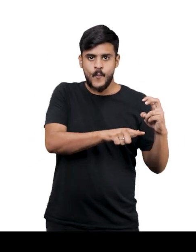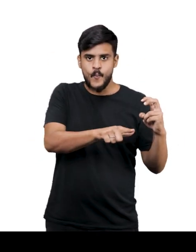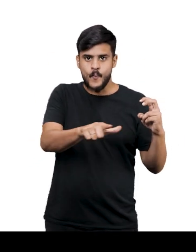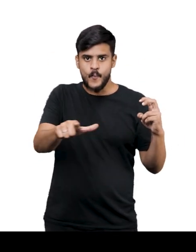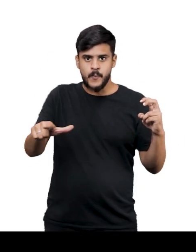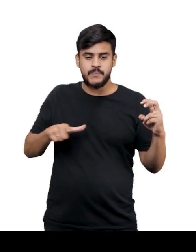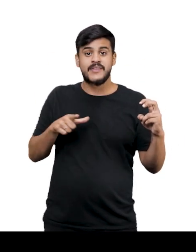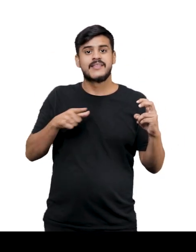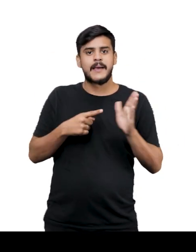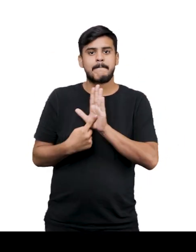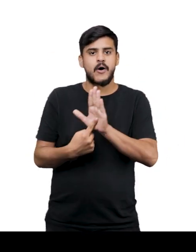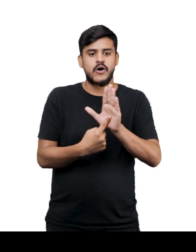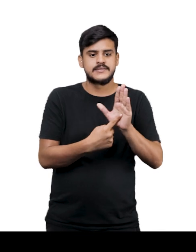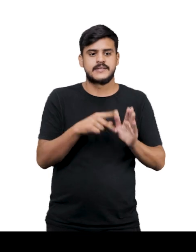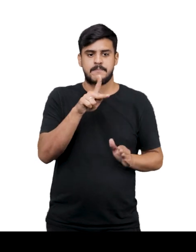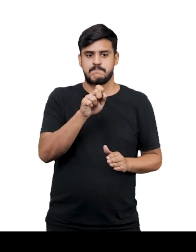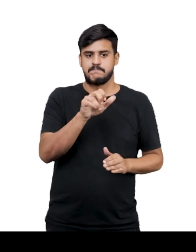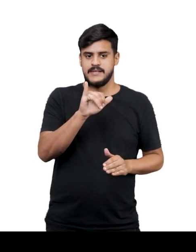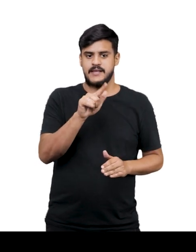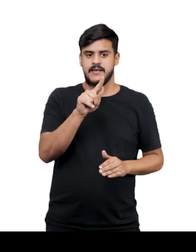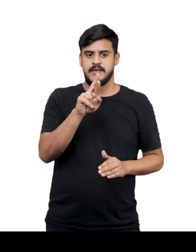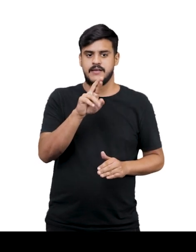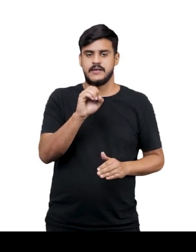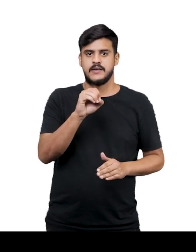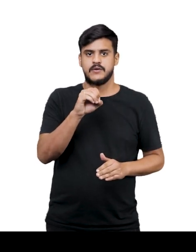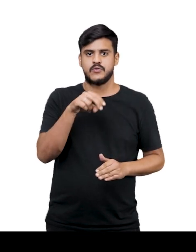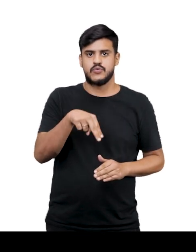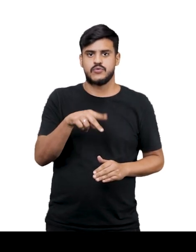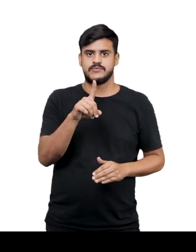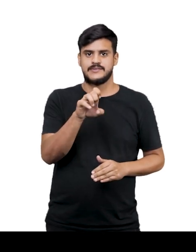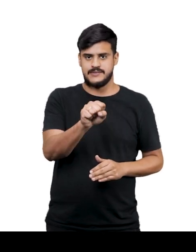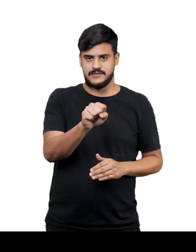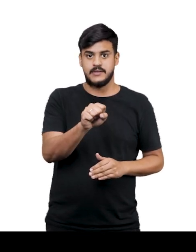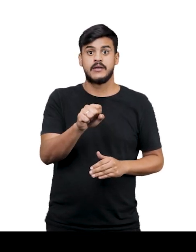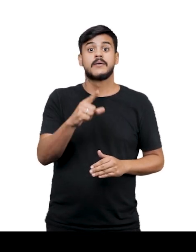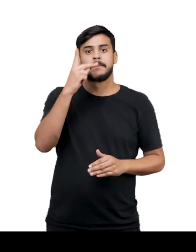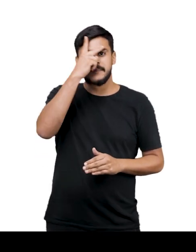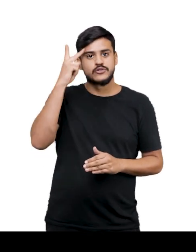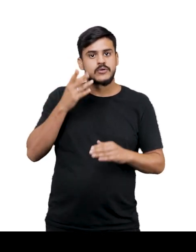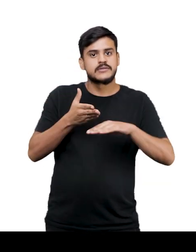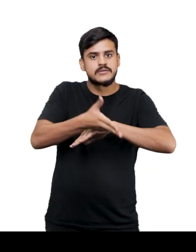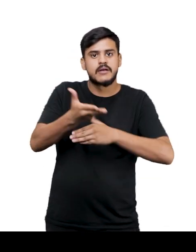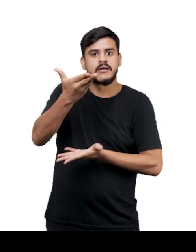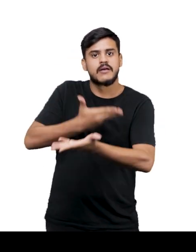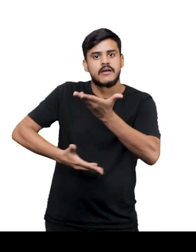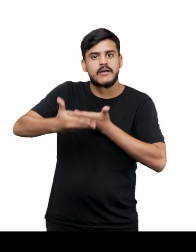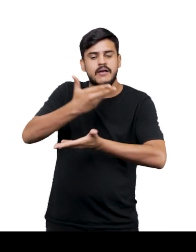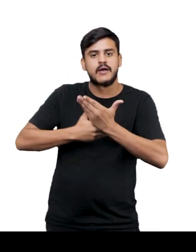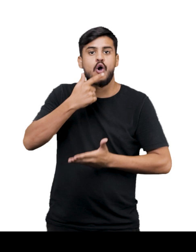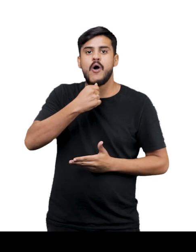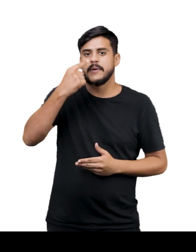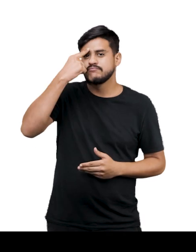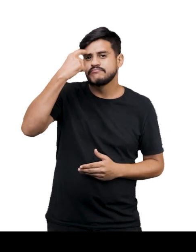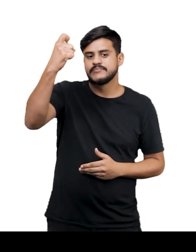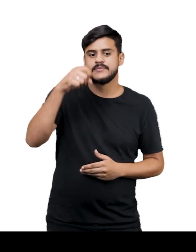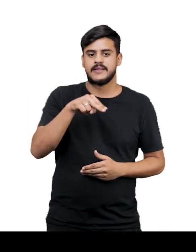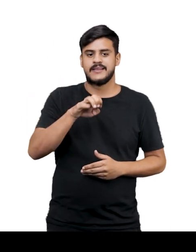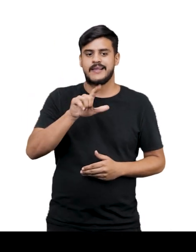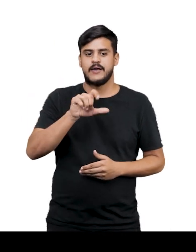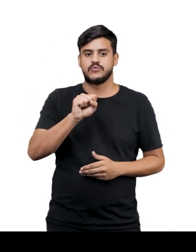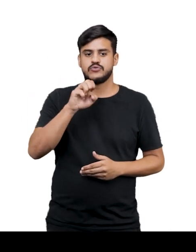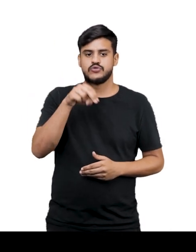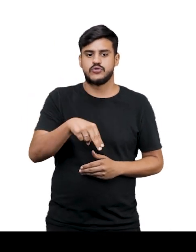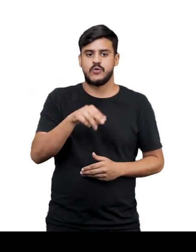No vão livre, a mostra instalativa Playgrounds convidava o público a interagir com as estruturas concebidas pelo